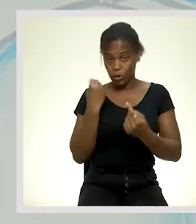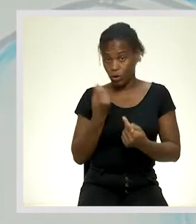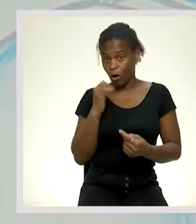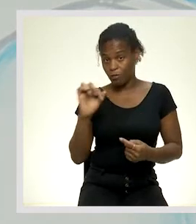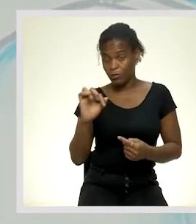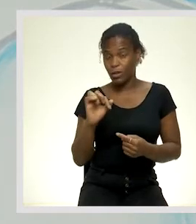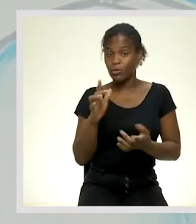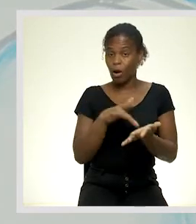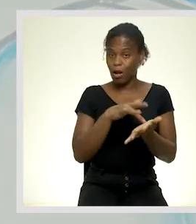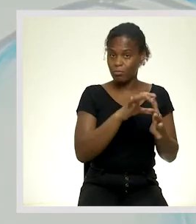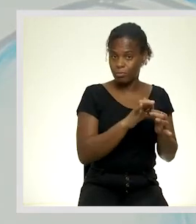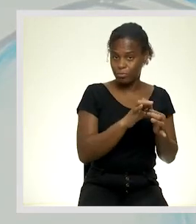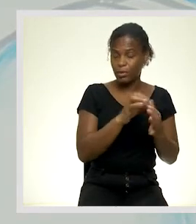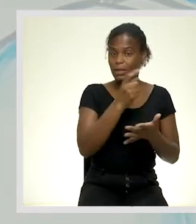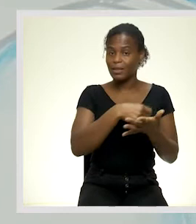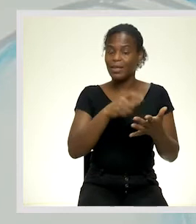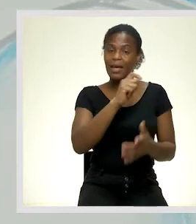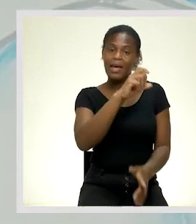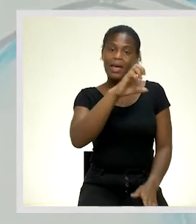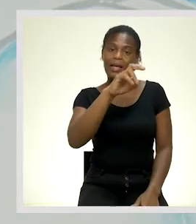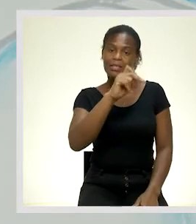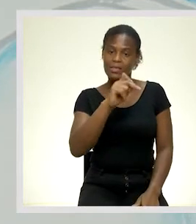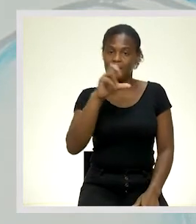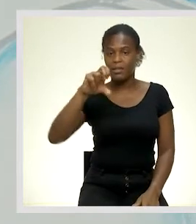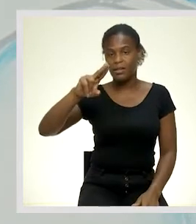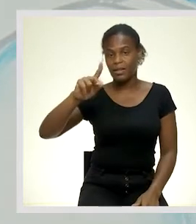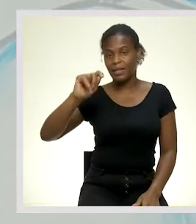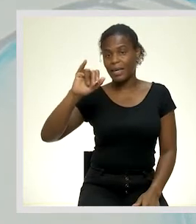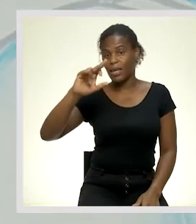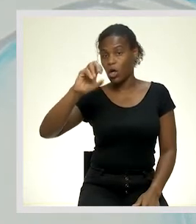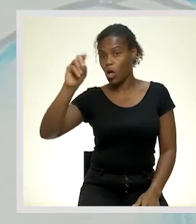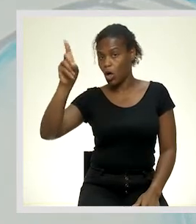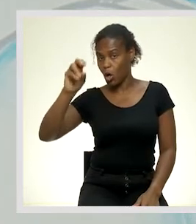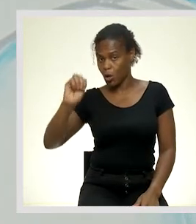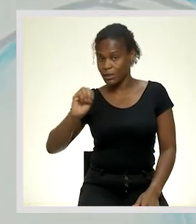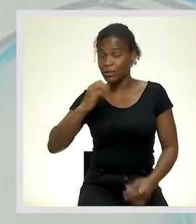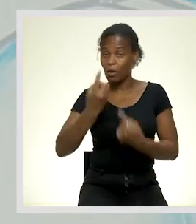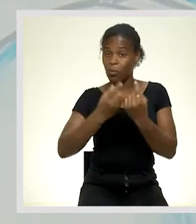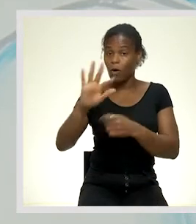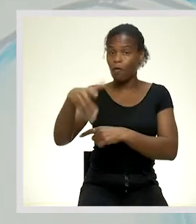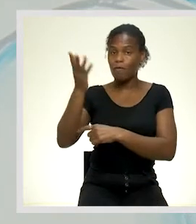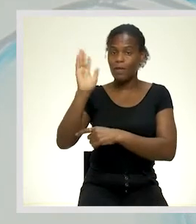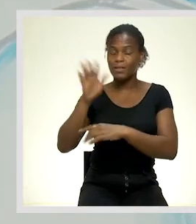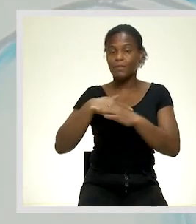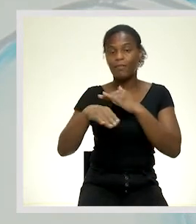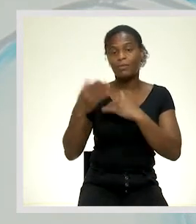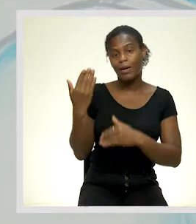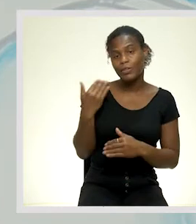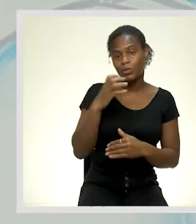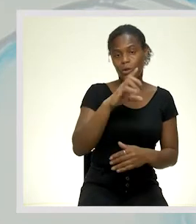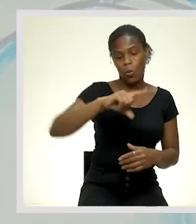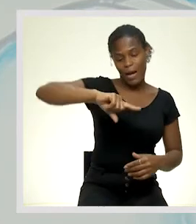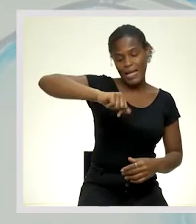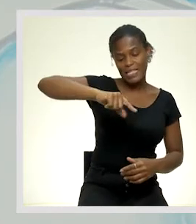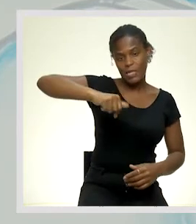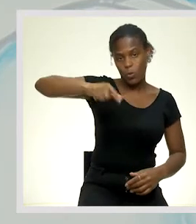jovens literatos foi Eça de Queiroz. Eça de Queiroz, que numa das conferências realizadas no